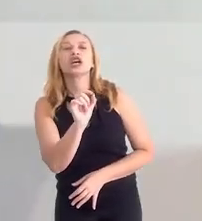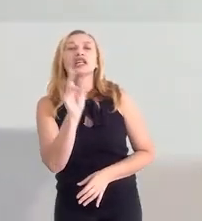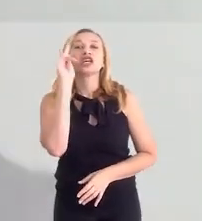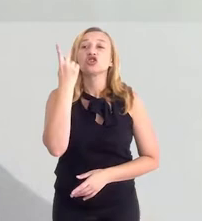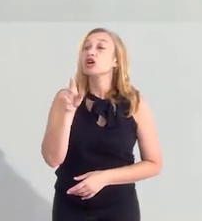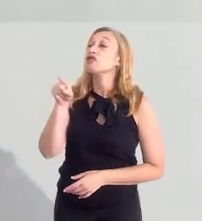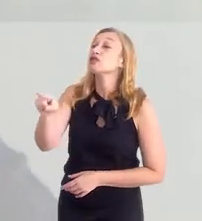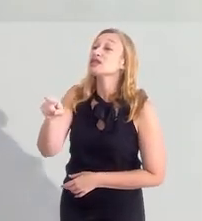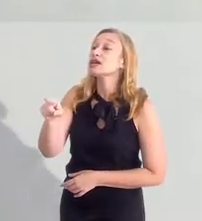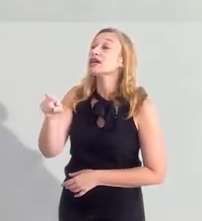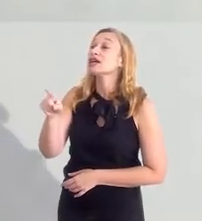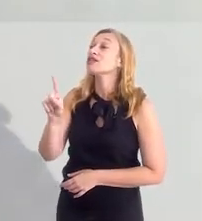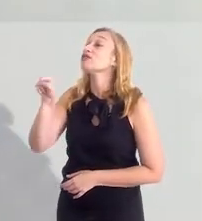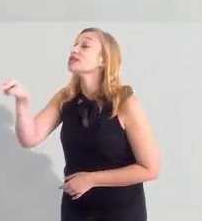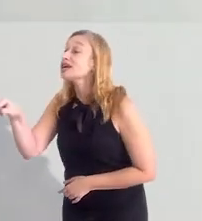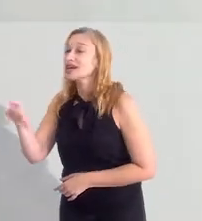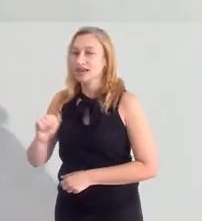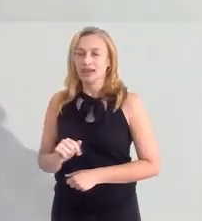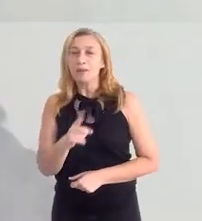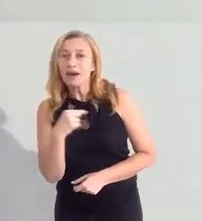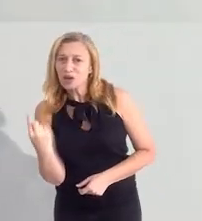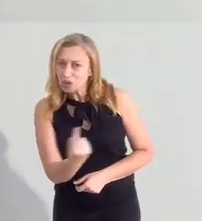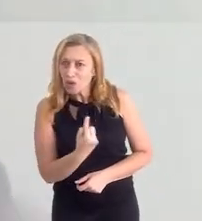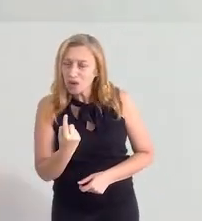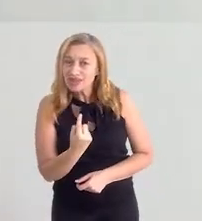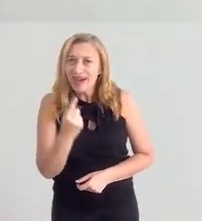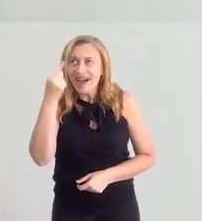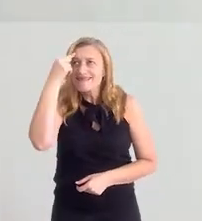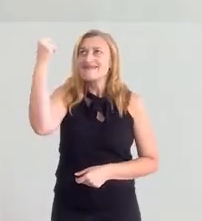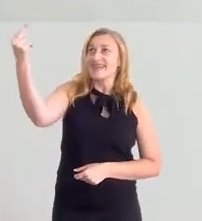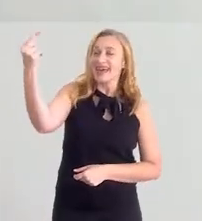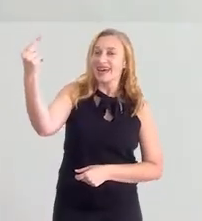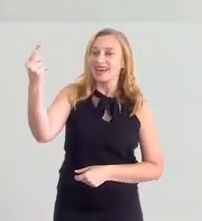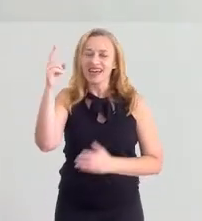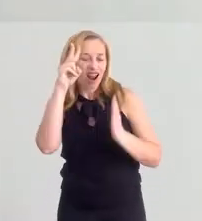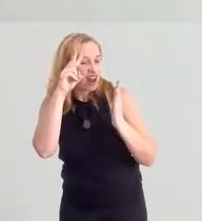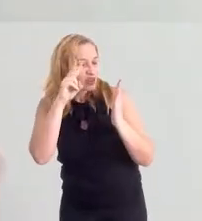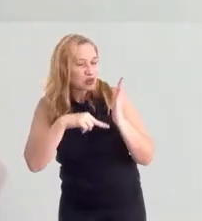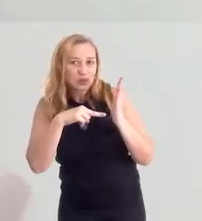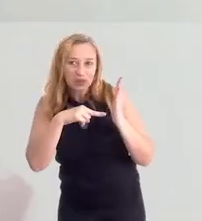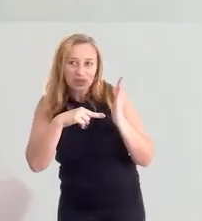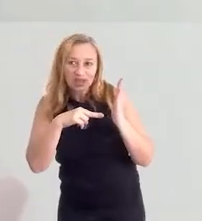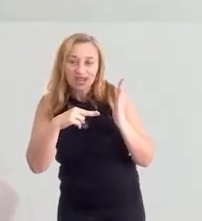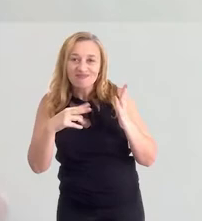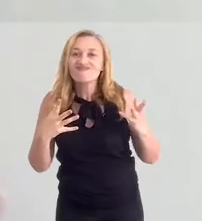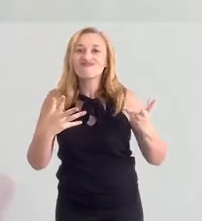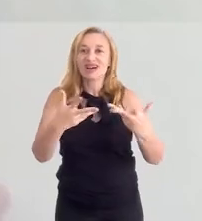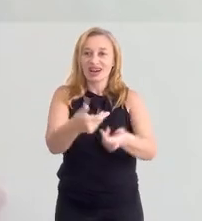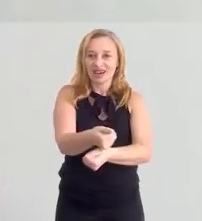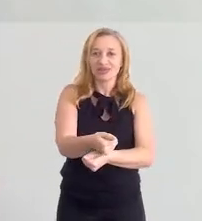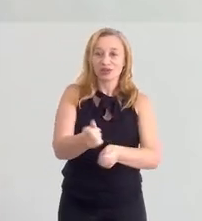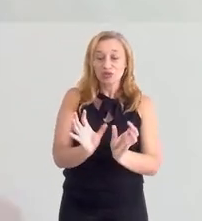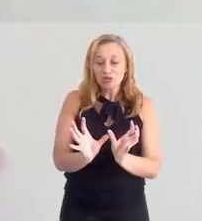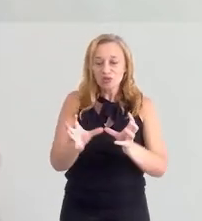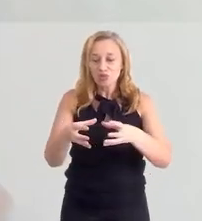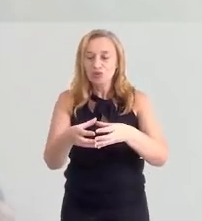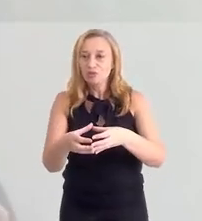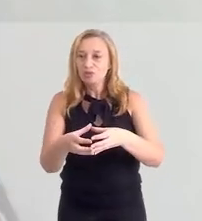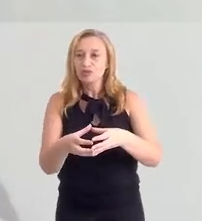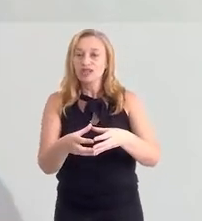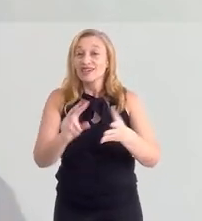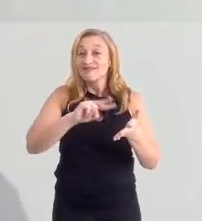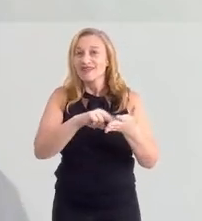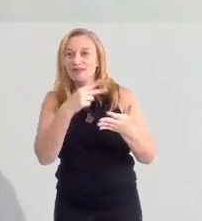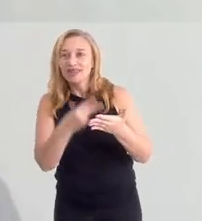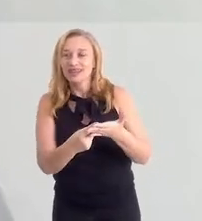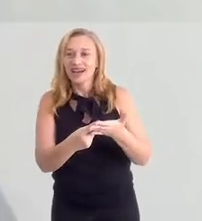E você, João? E, para nós, então, a ideia de que a leitura era algo prazeroso, coletivo e que se